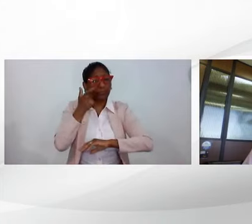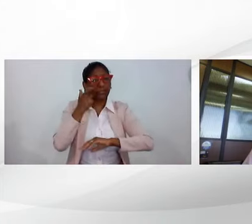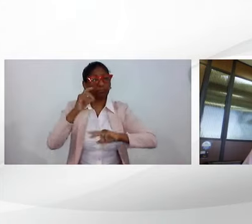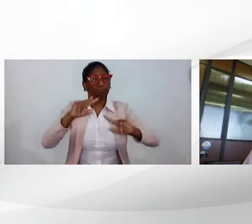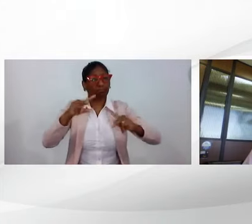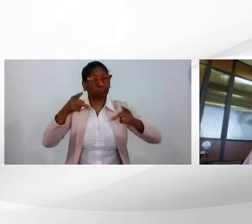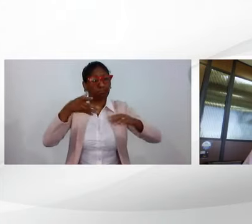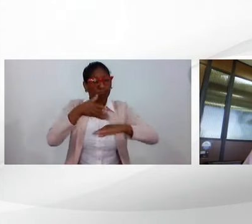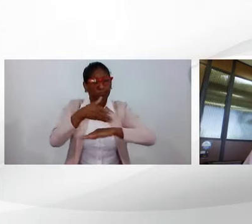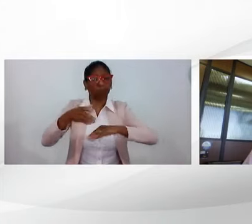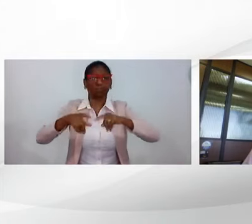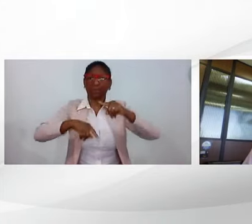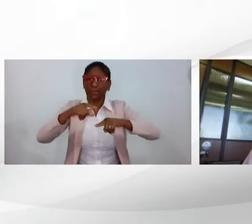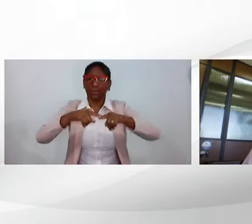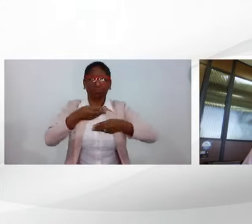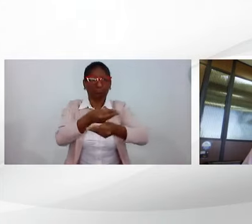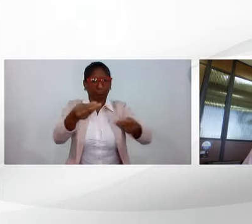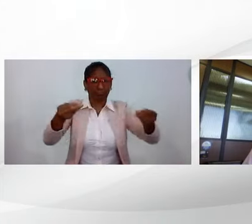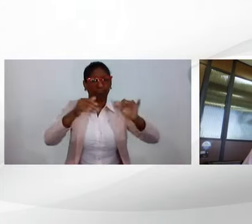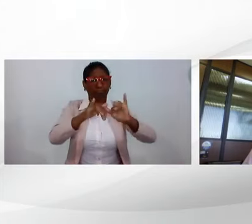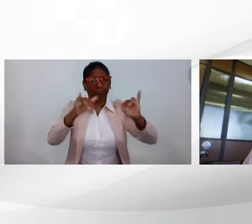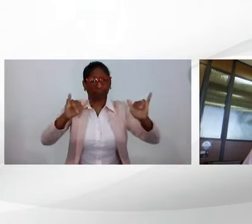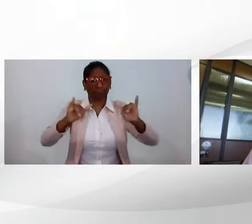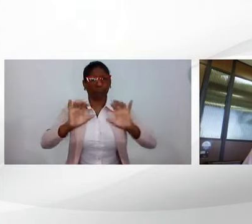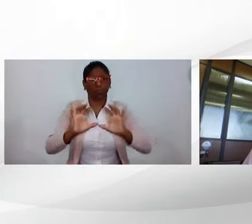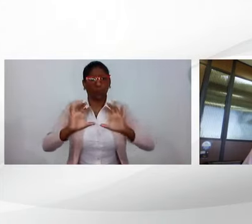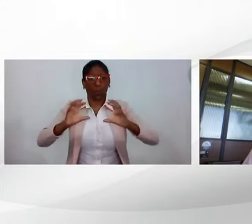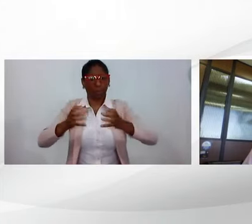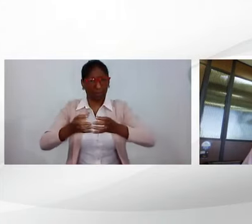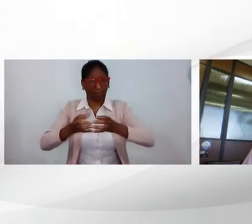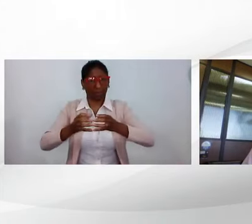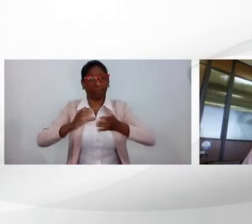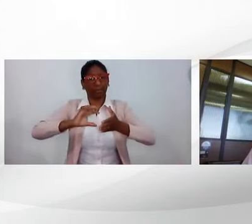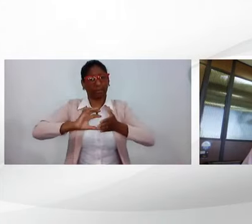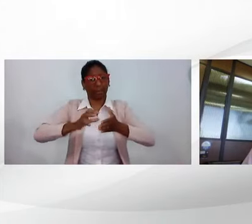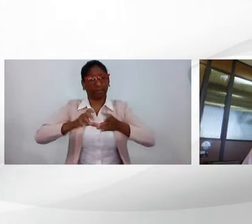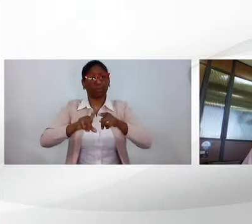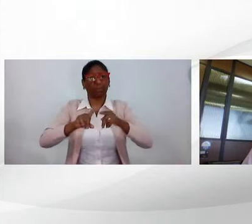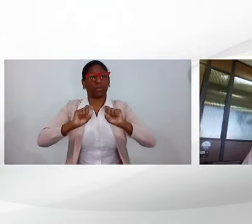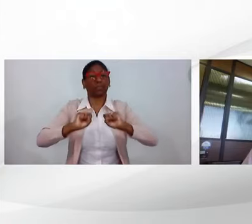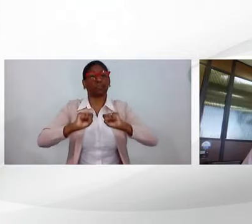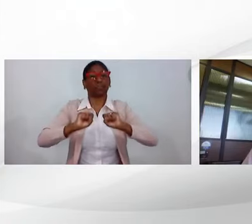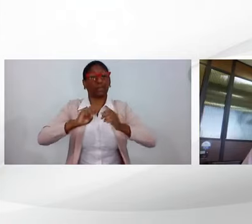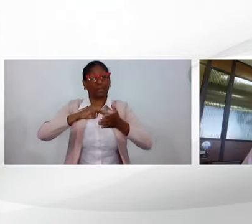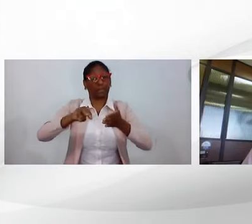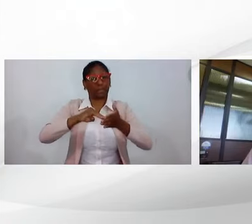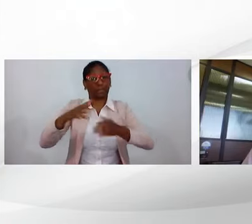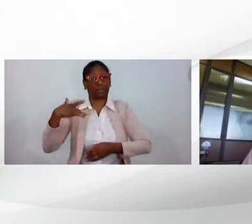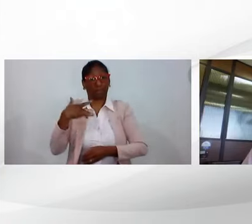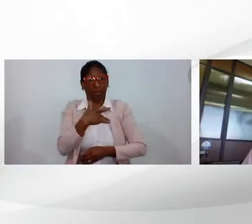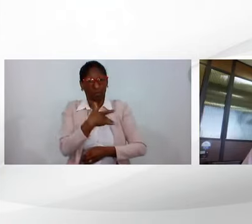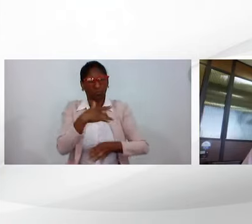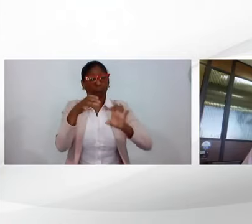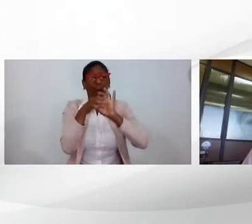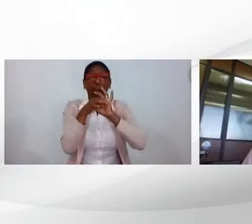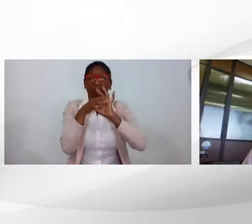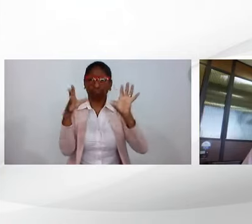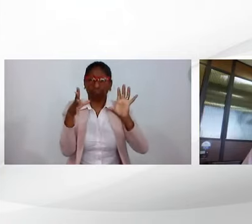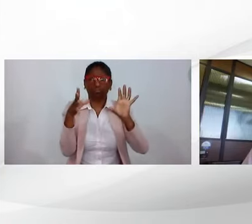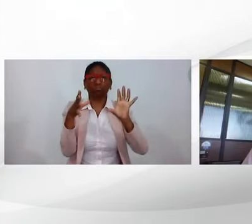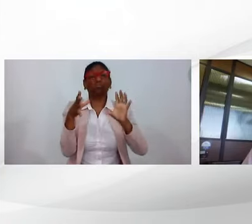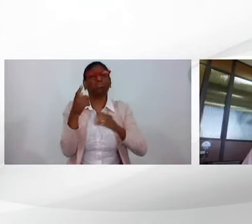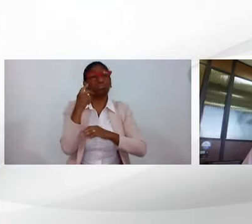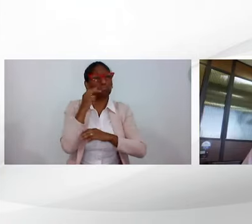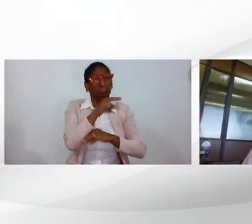nos diversos materiais produzidos pela Comitê de Dados, pela Secretaria de Saúde, então todos esses dados estão disponíveis